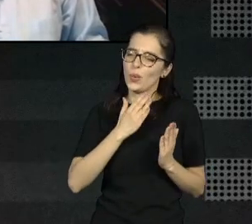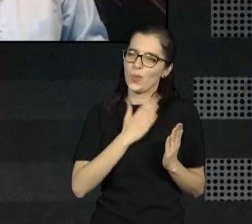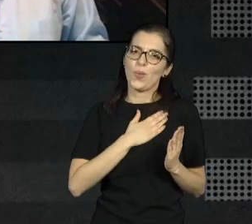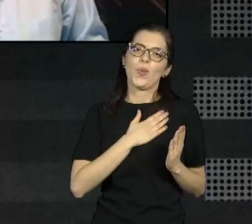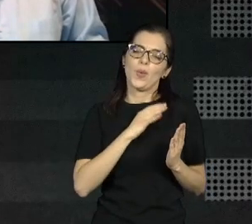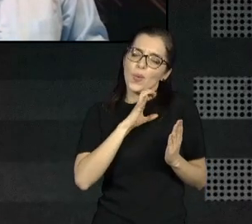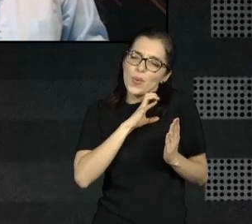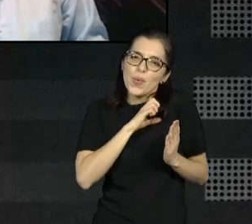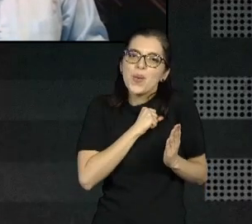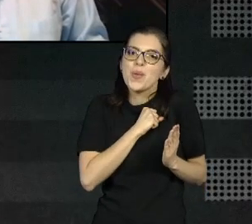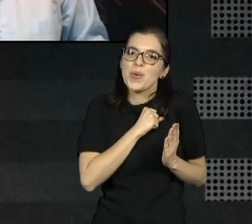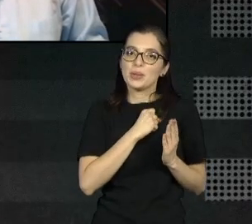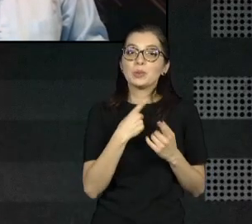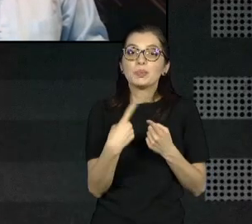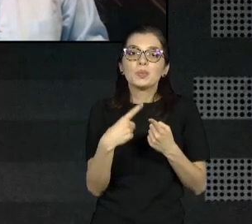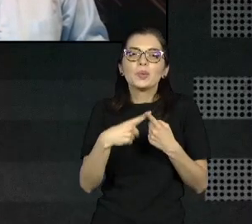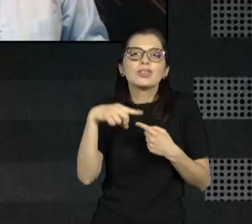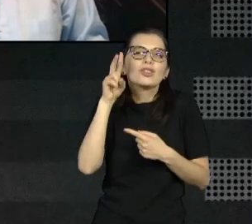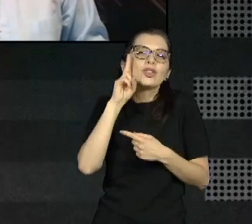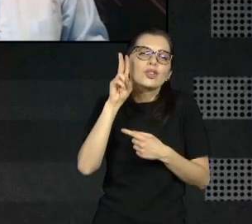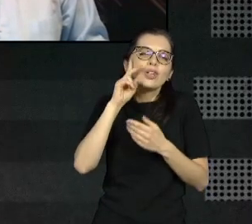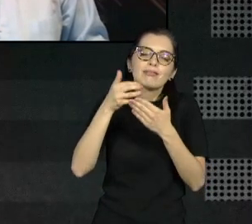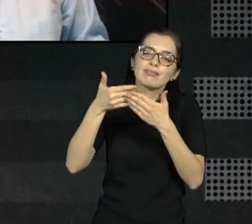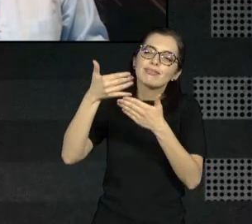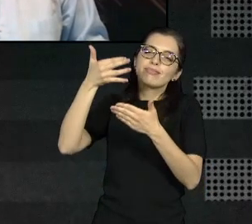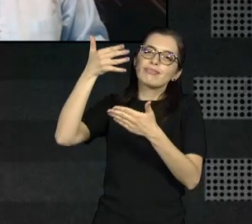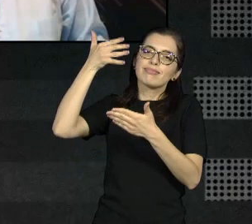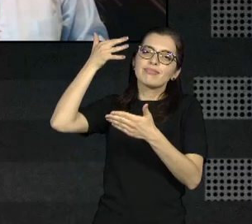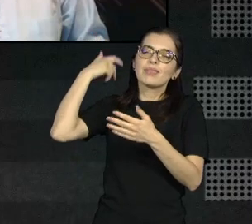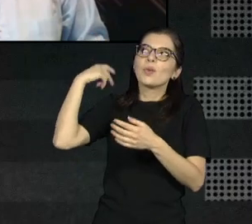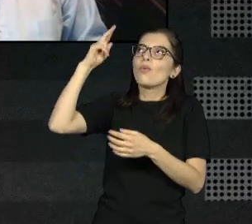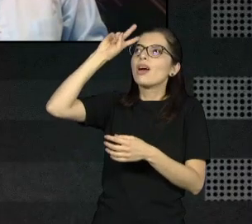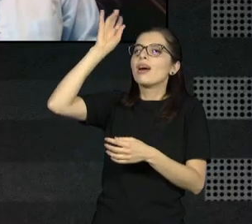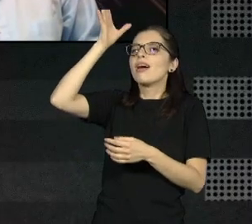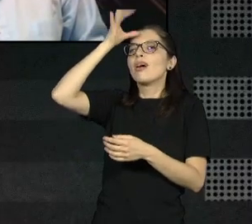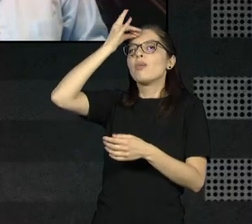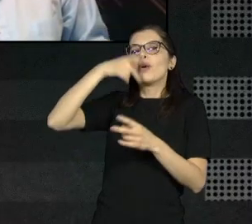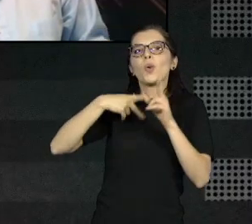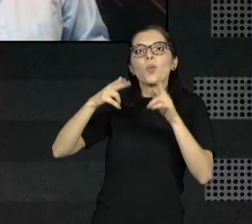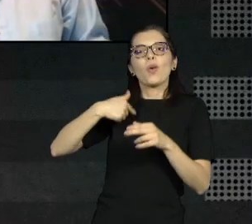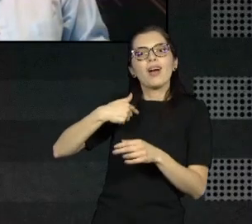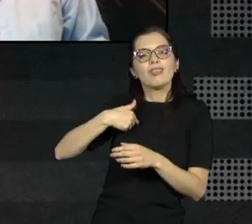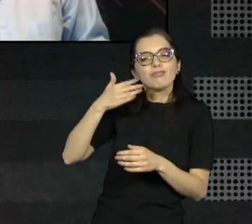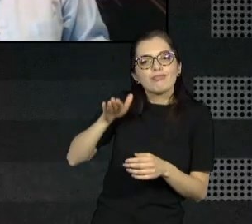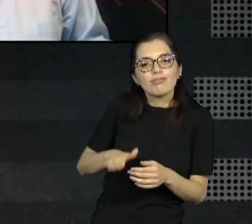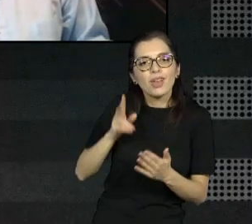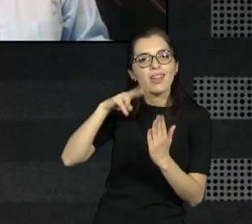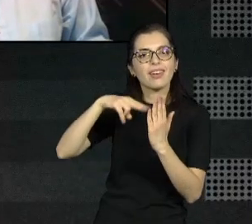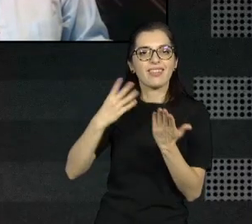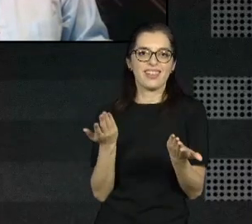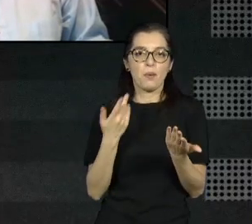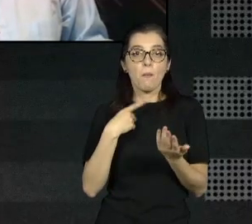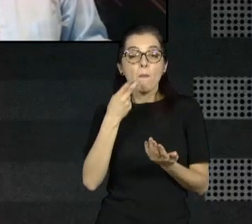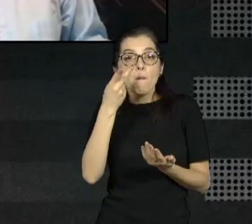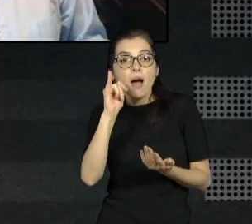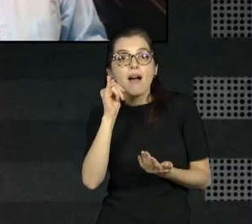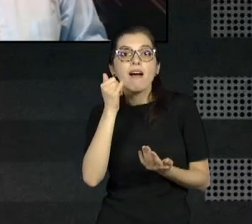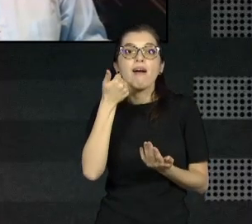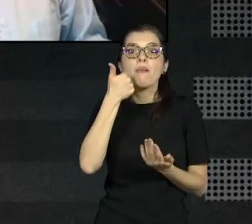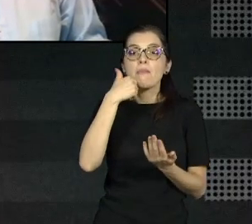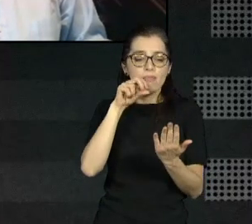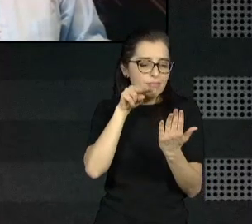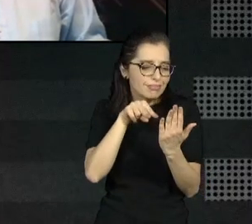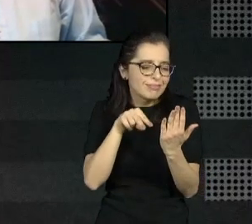conseguimos retornar à infância com o pai da Mônica. Ele é um mágico e ele encanta o mundo, né?